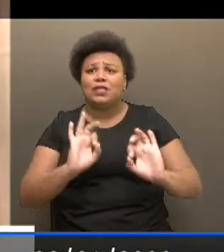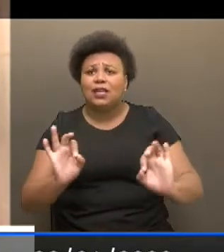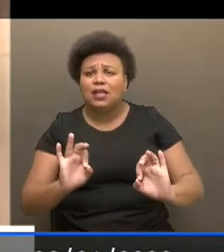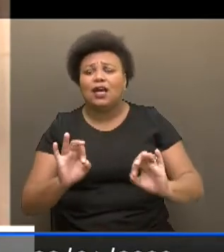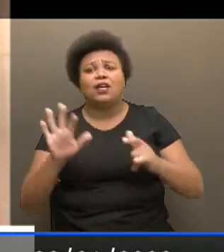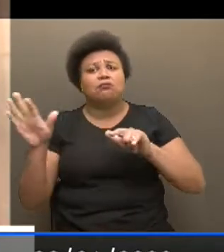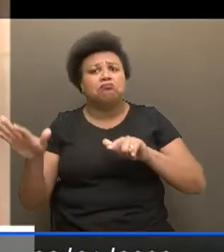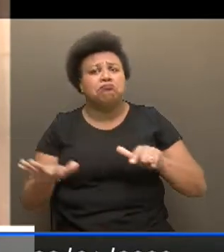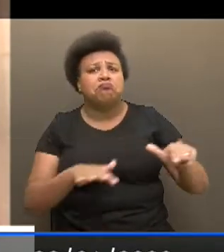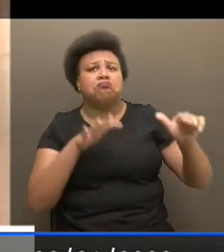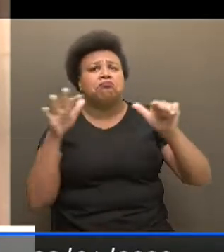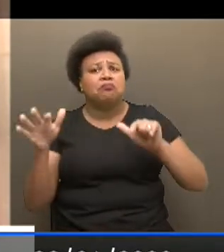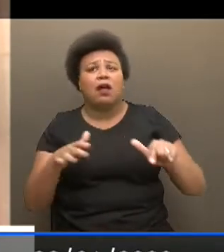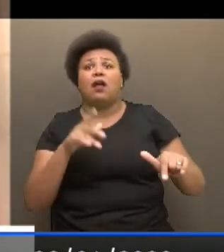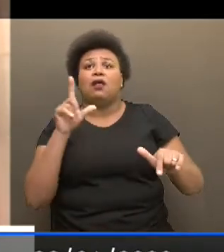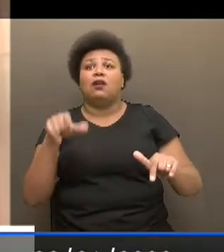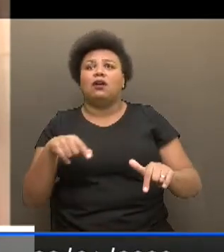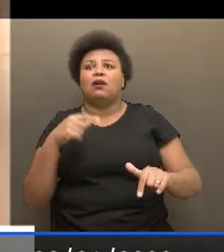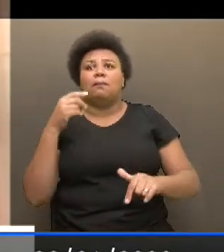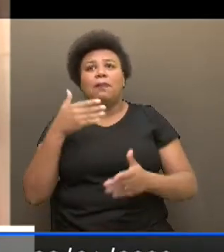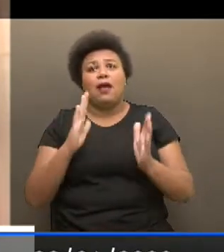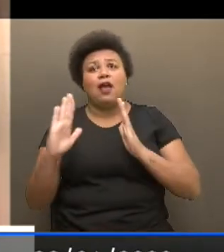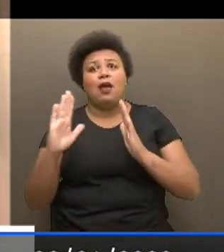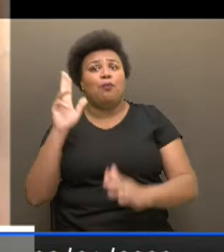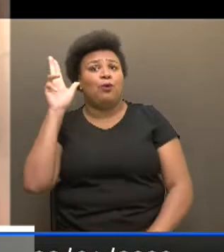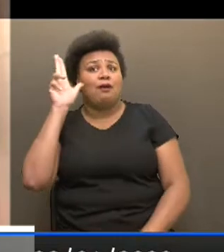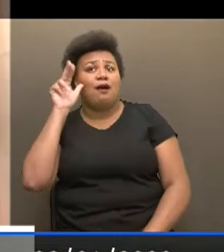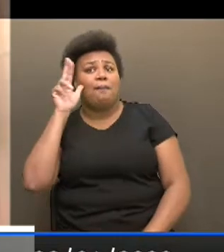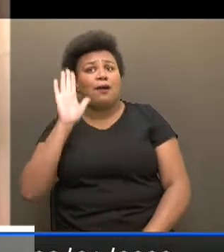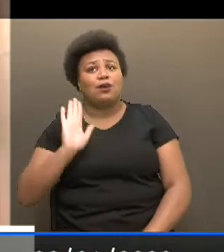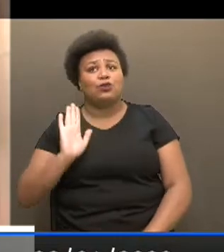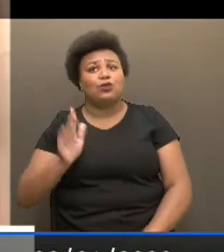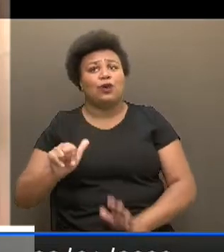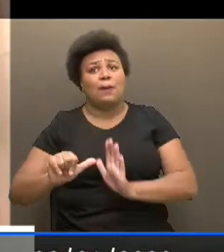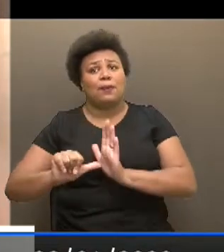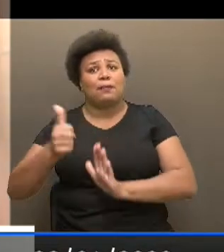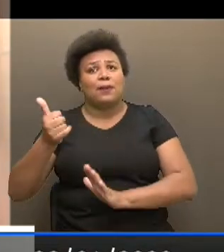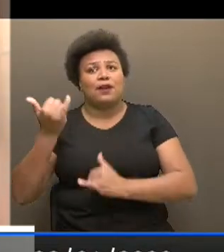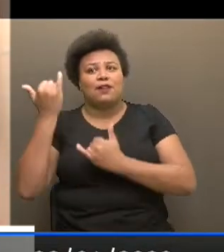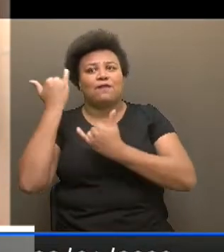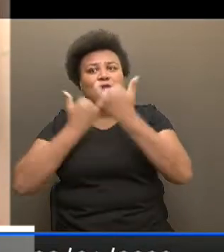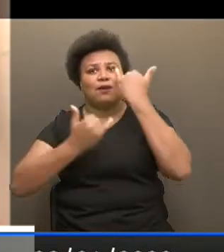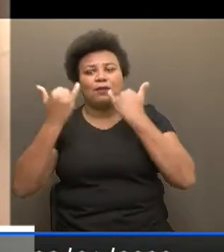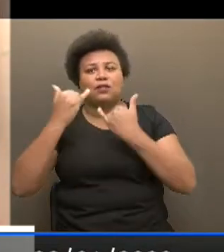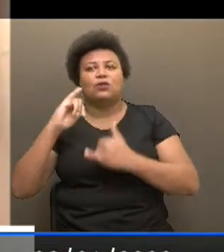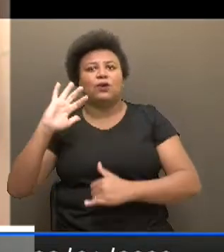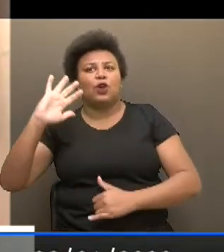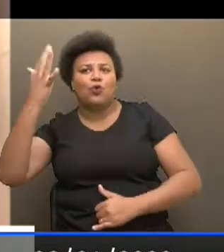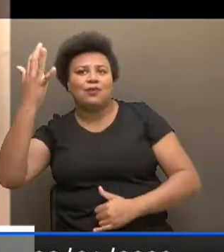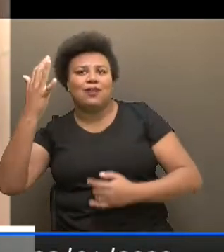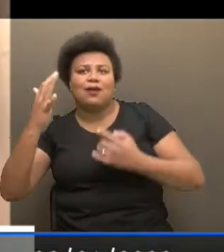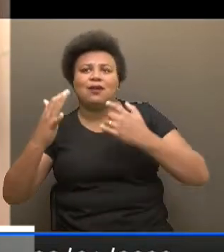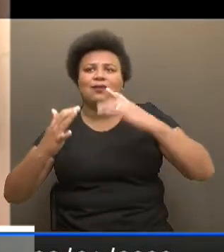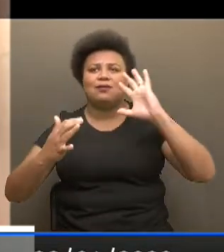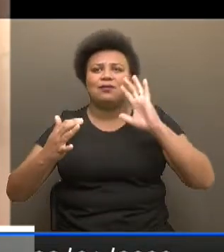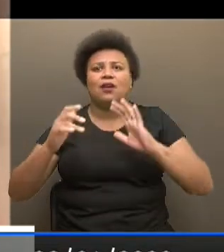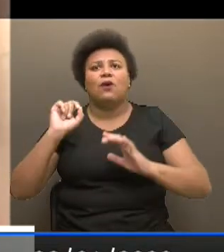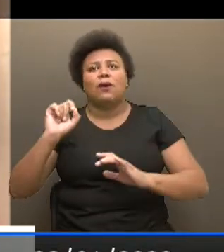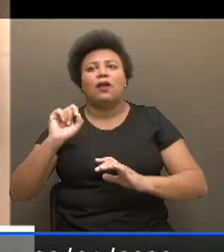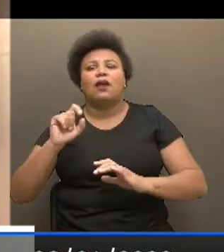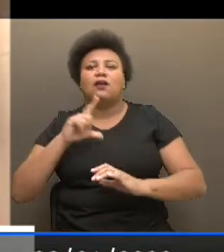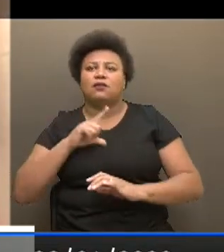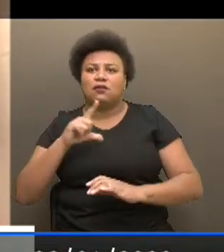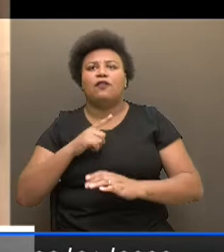etc. Lá pela Páscoa, nós tivemos já as primeiras informações que aconteceram de casos